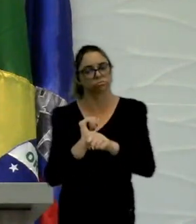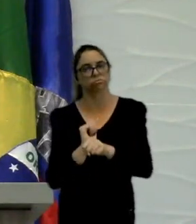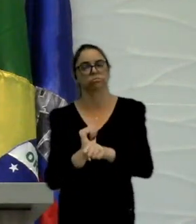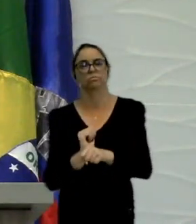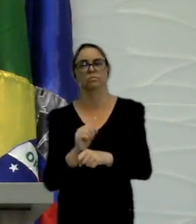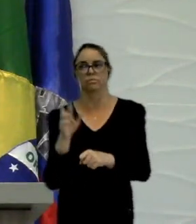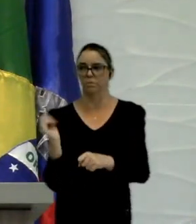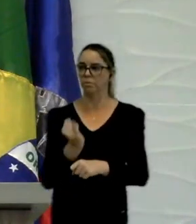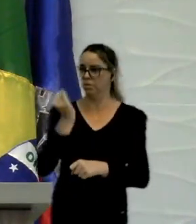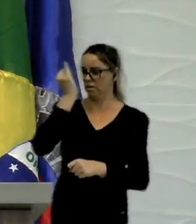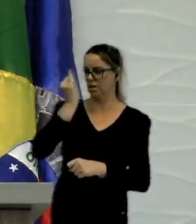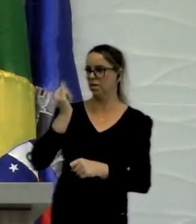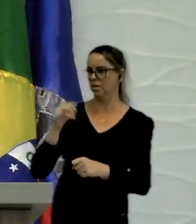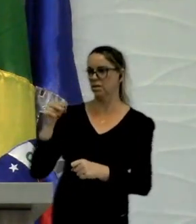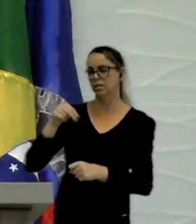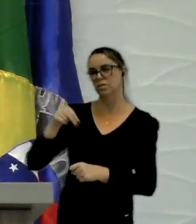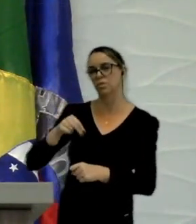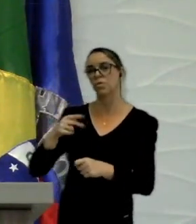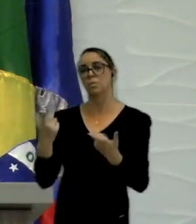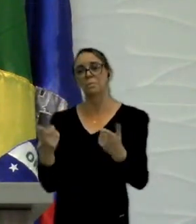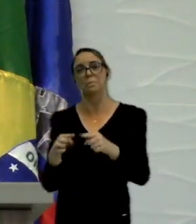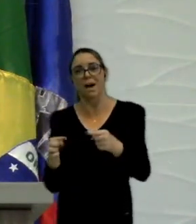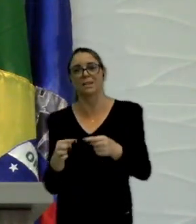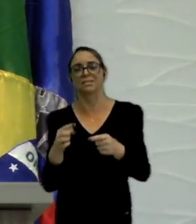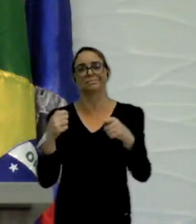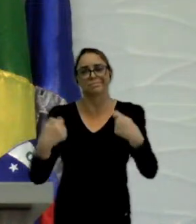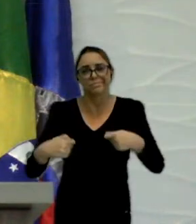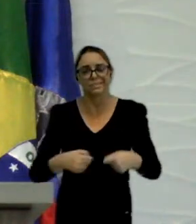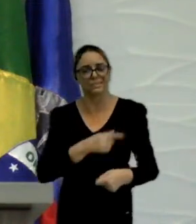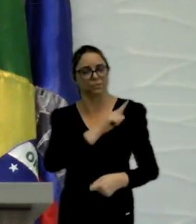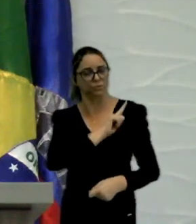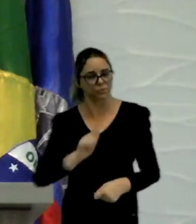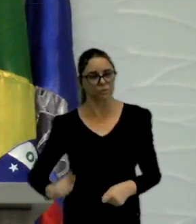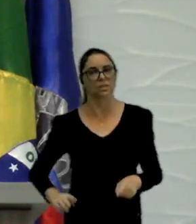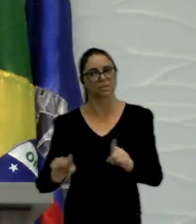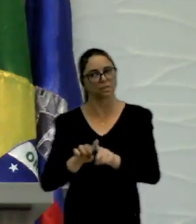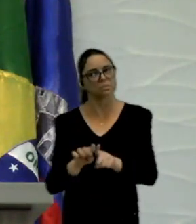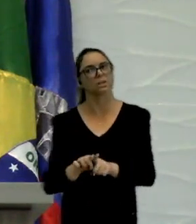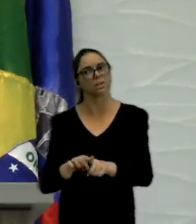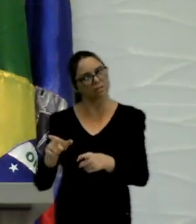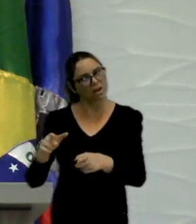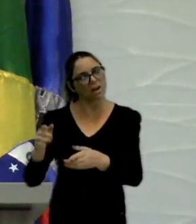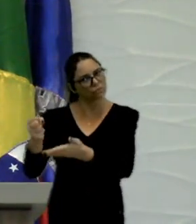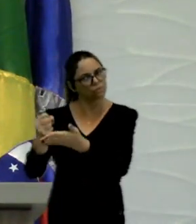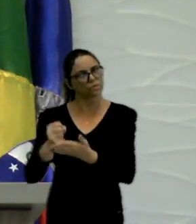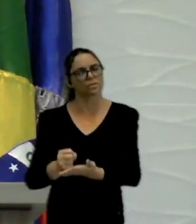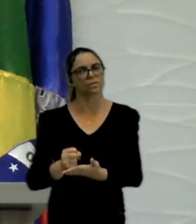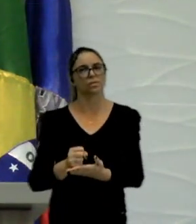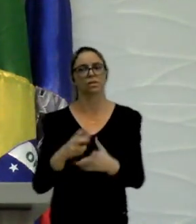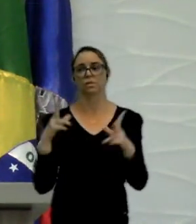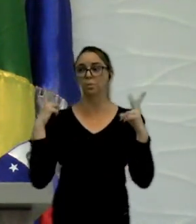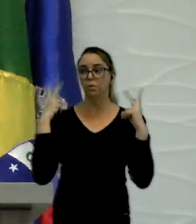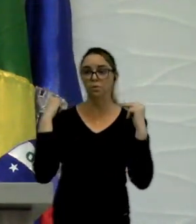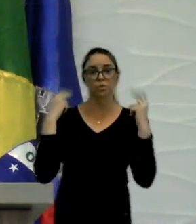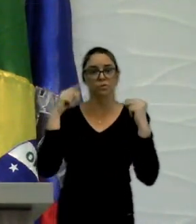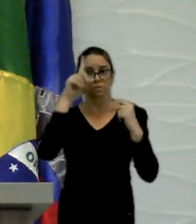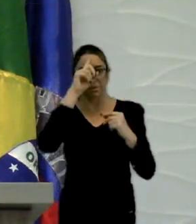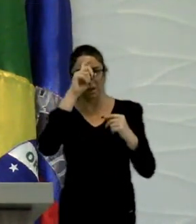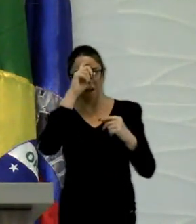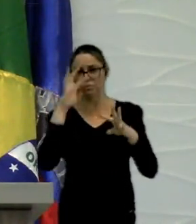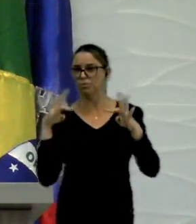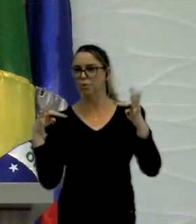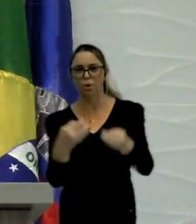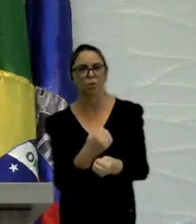seu requerimento dele, mas é importante também que o governo do estado faça a sua parte. E eu quero aqui também parabenizar todos os motoristas do hospital,